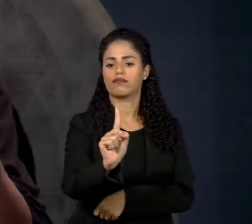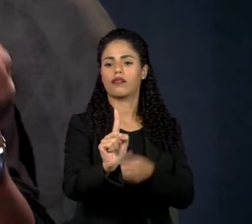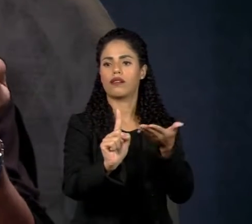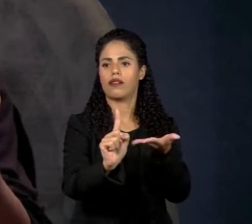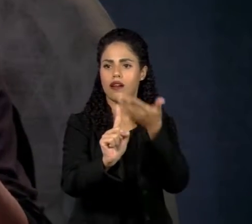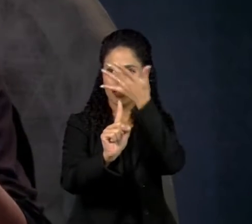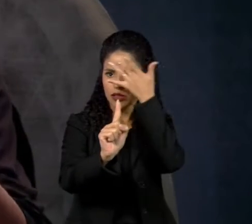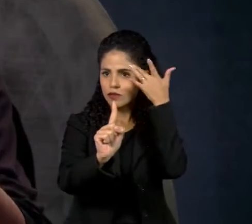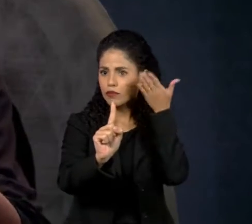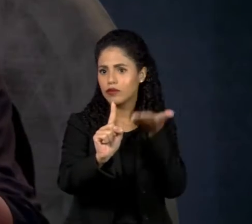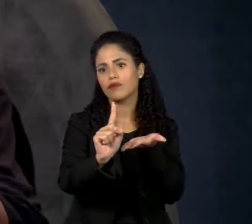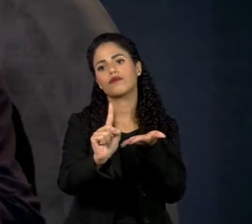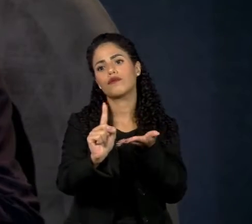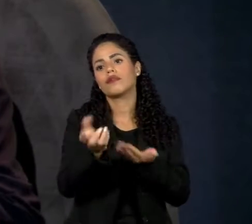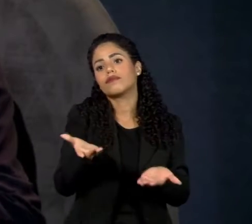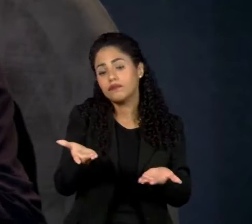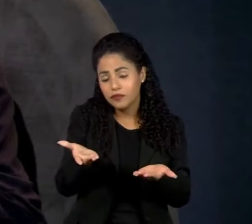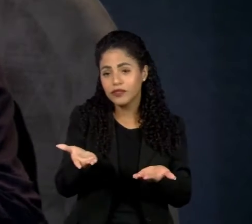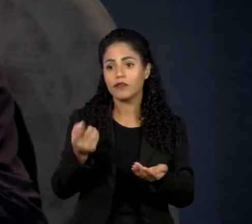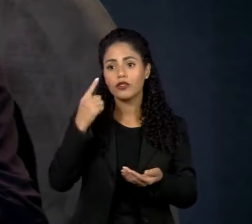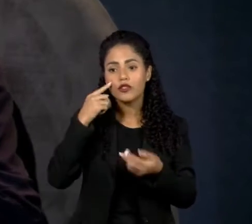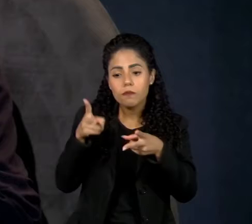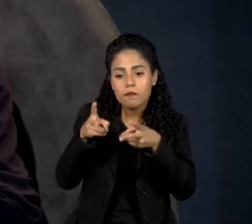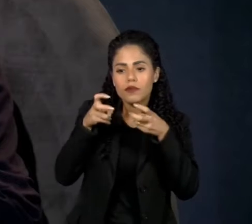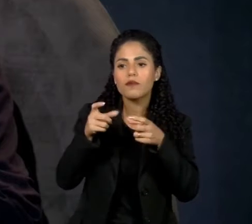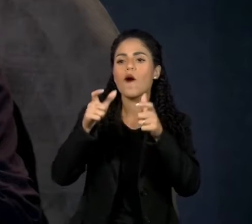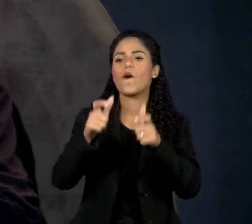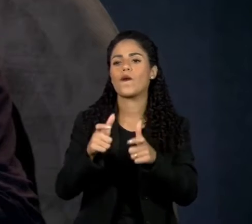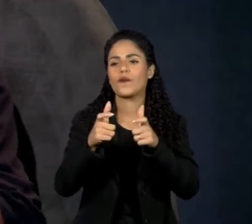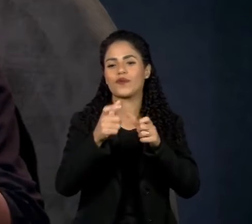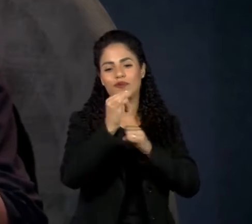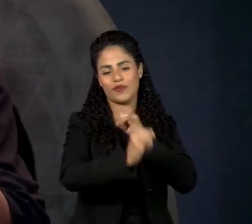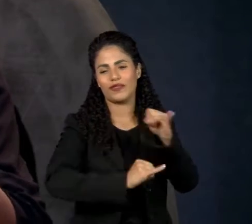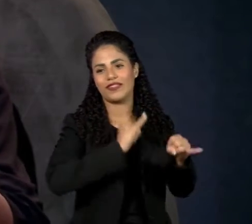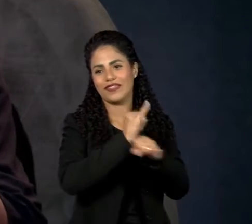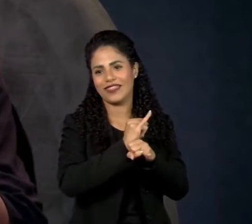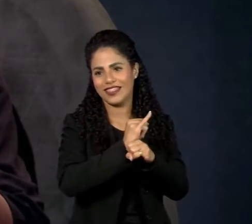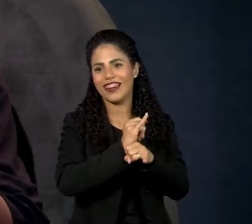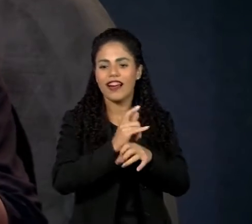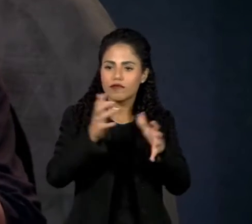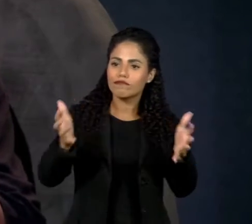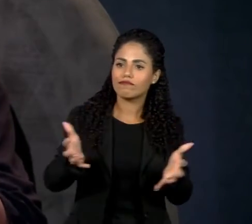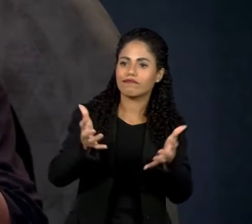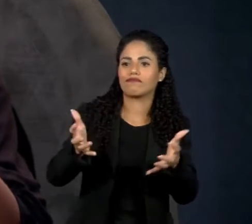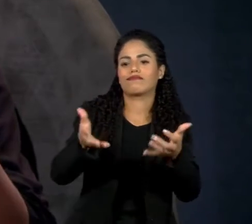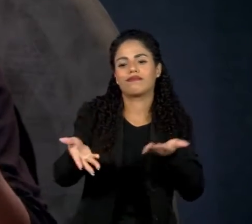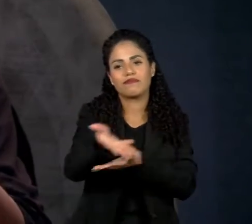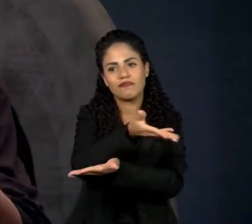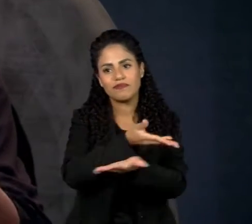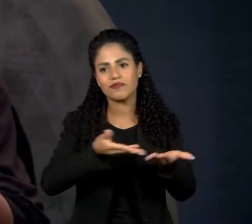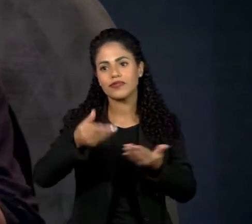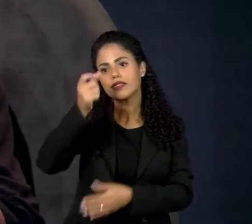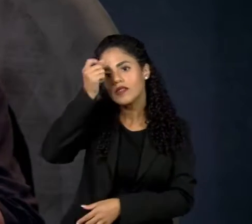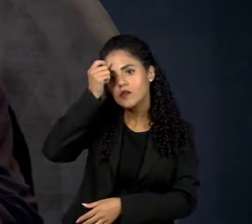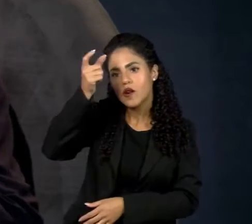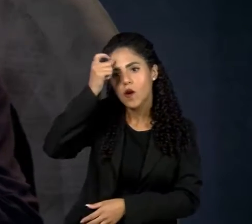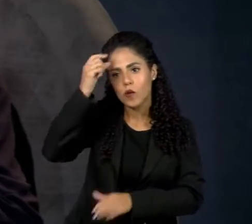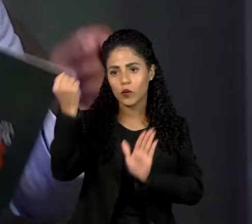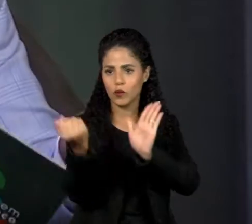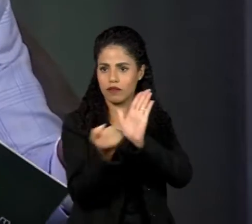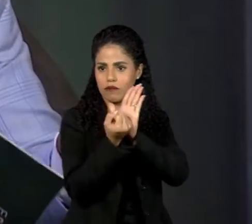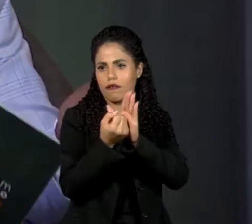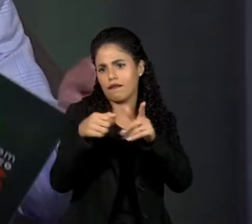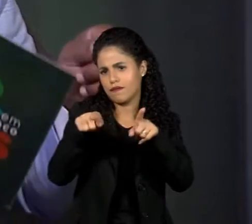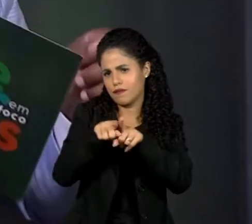lá naturalmente. Então, a gente vê isso muito como uma forma de acelerar, né, a relação da cultura com as marcas. E